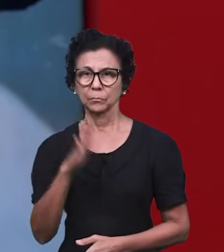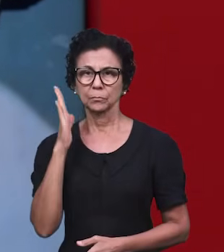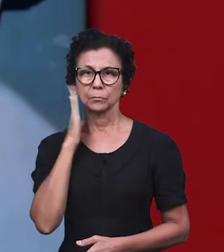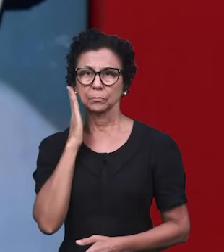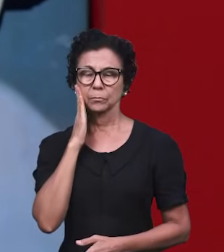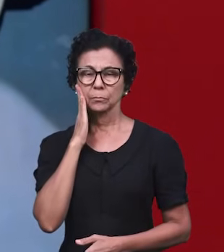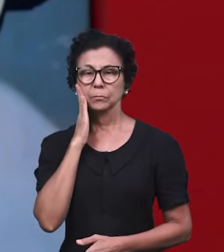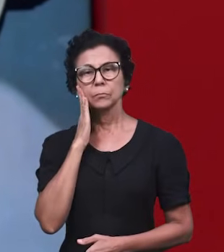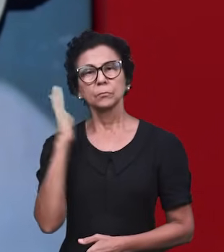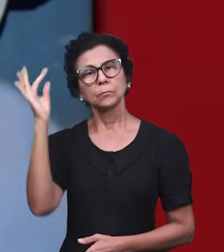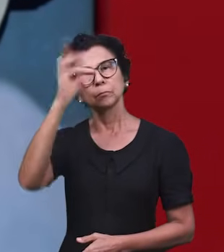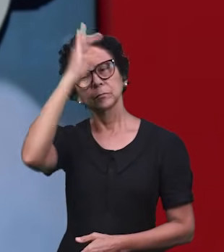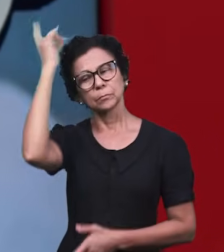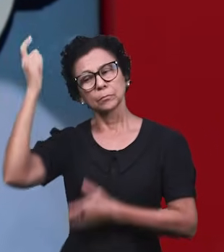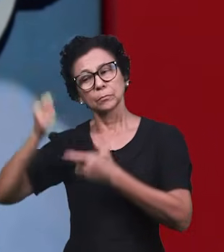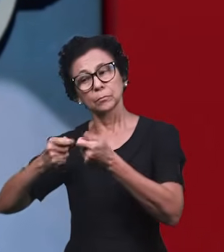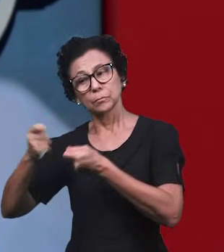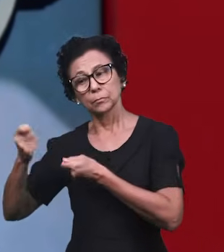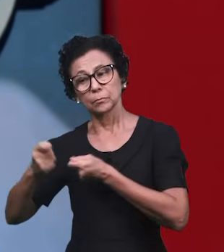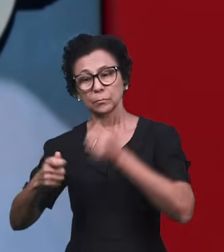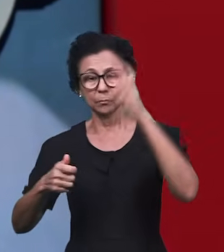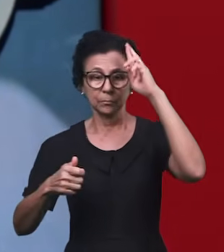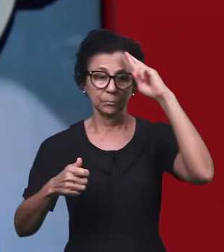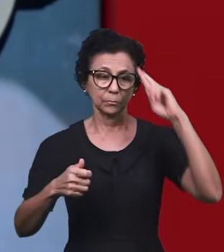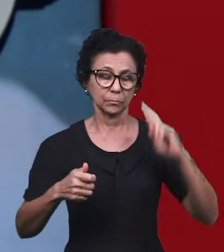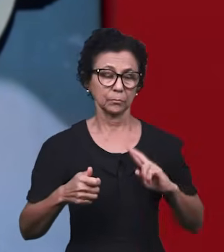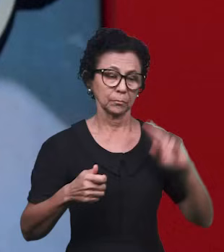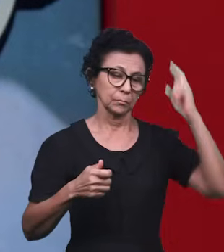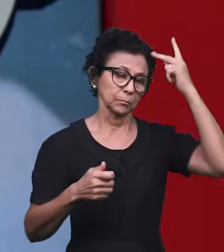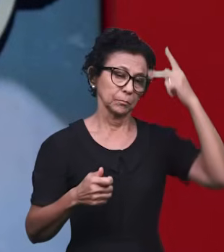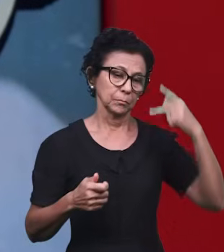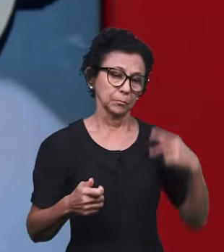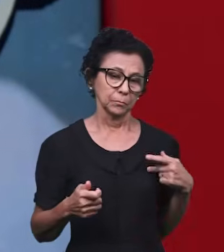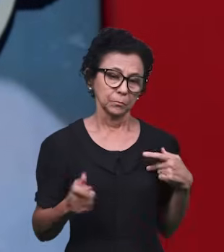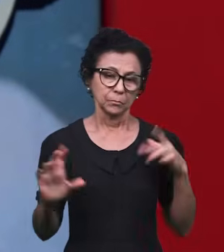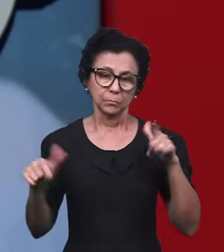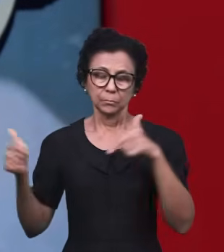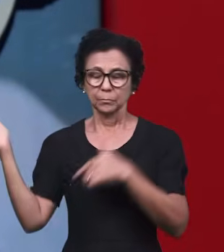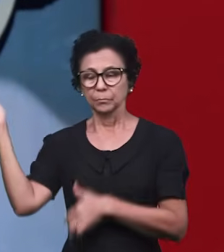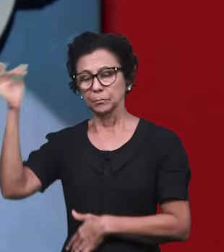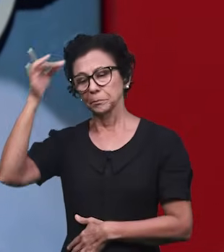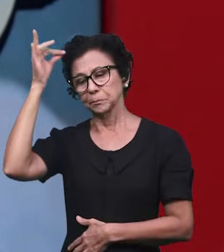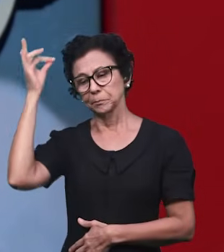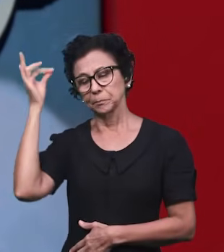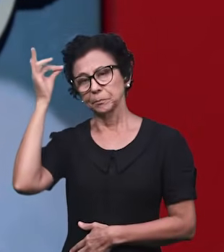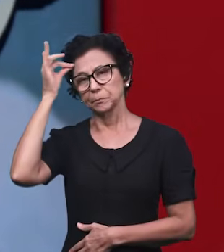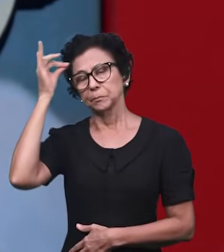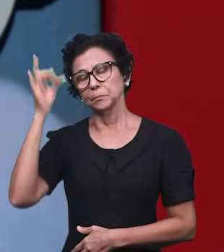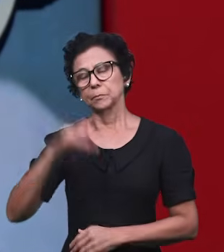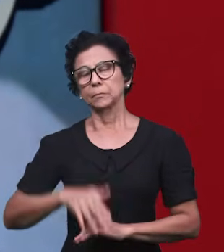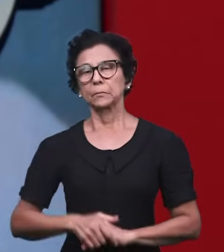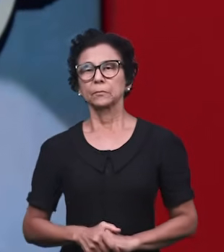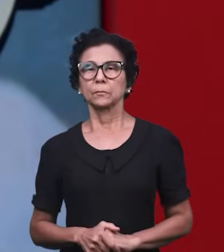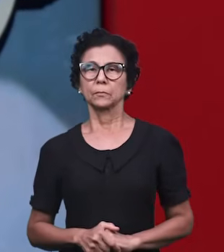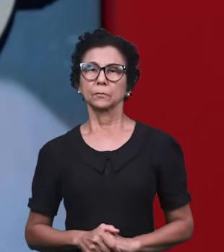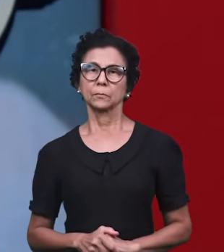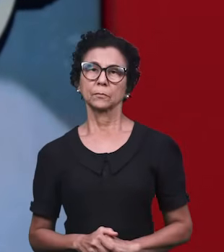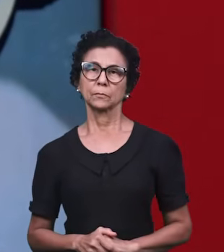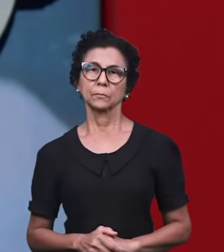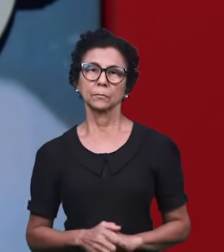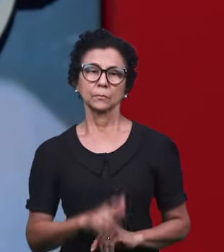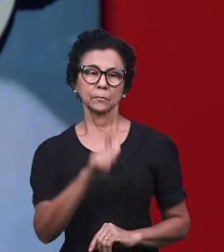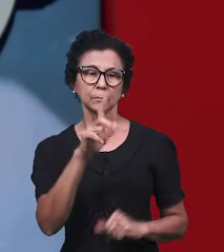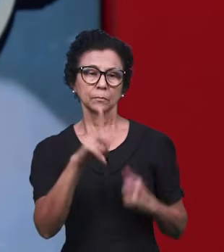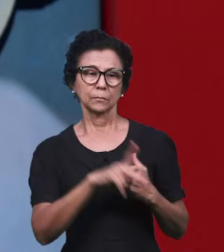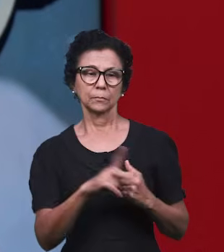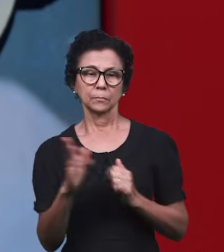luta, né, da razão humana com aquilo que o Espírito Santo quer operar na vida do homem. Então o Senhor Jesus disse assim para Pedro, assim, na